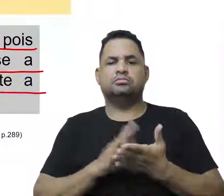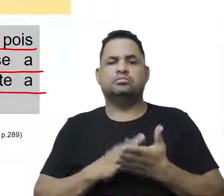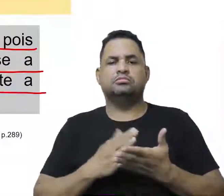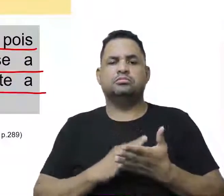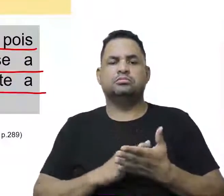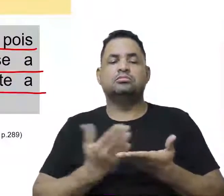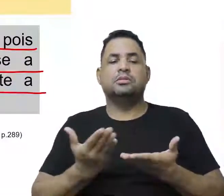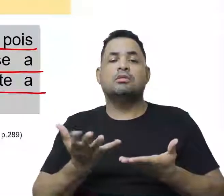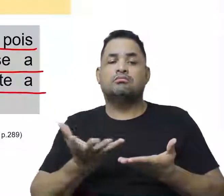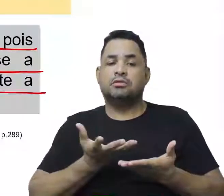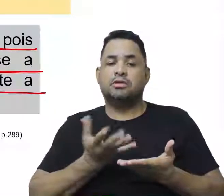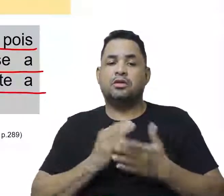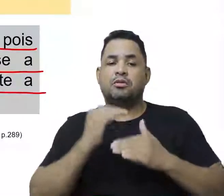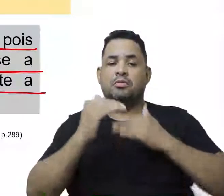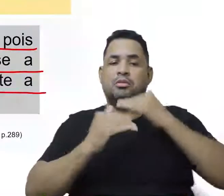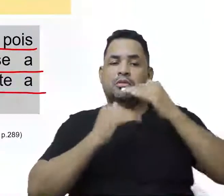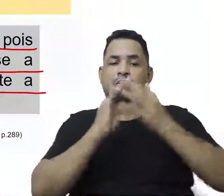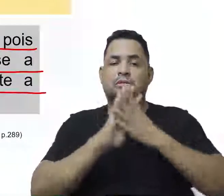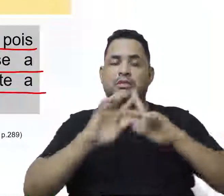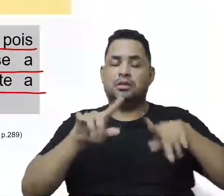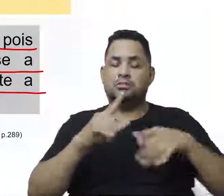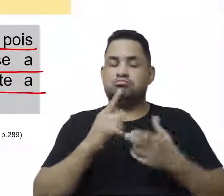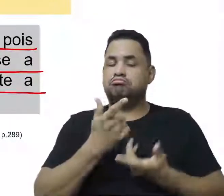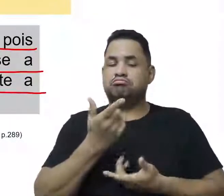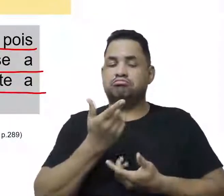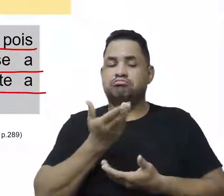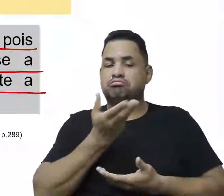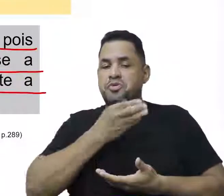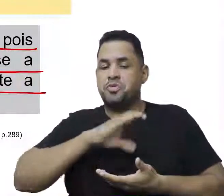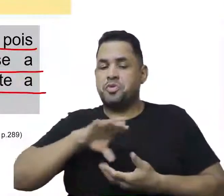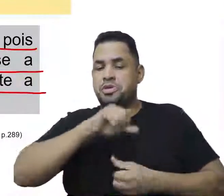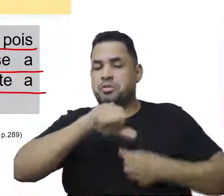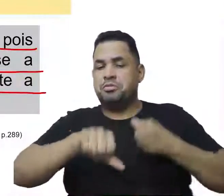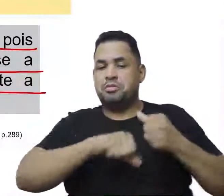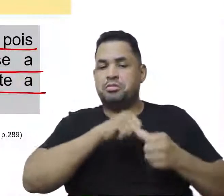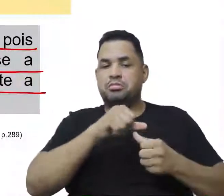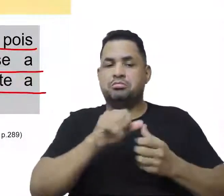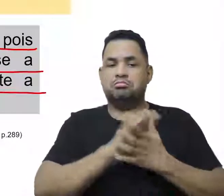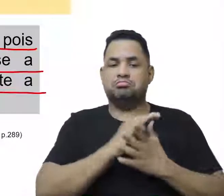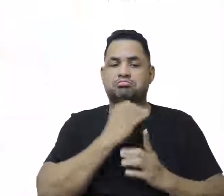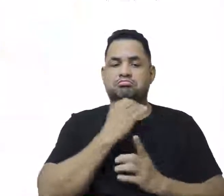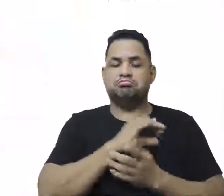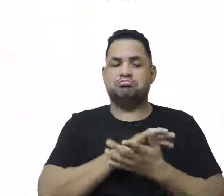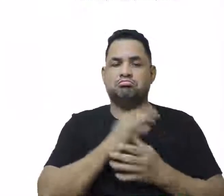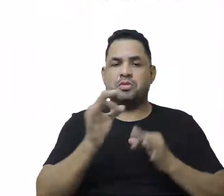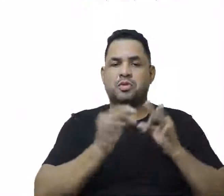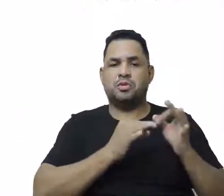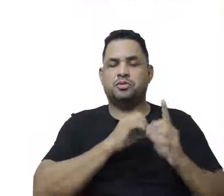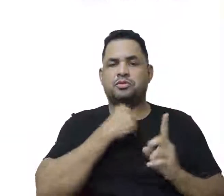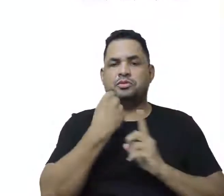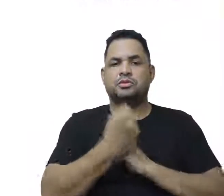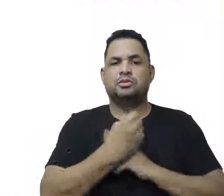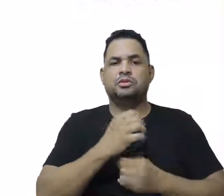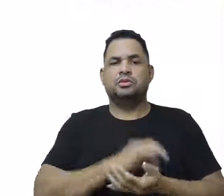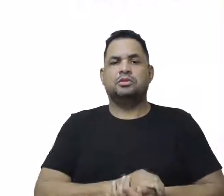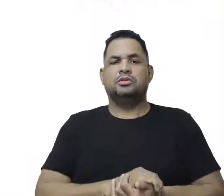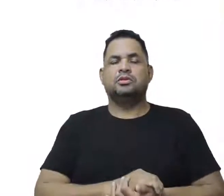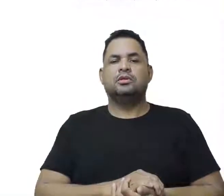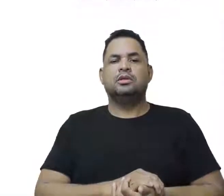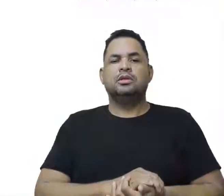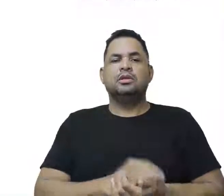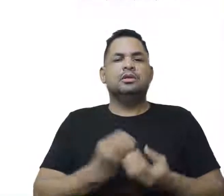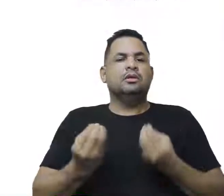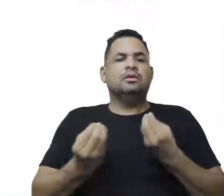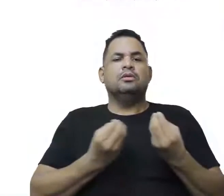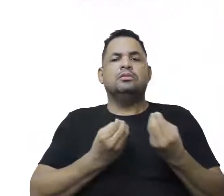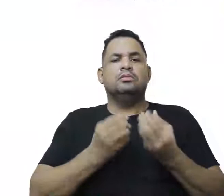limitava circunstâncias que não alterassem a ação vigente Ou seja a ordem bom E como